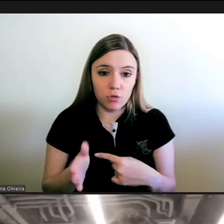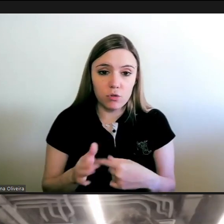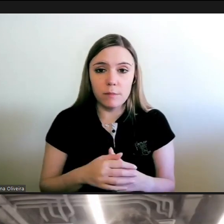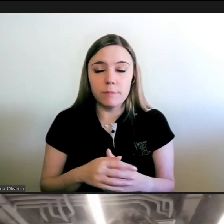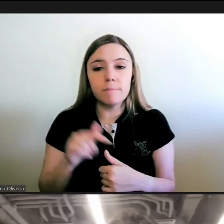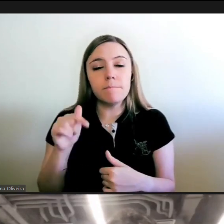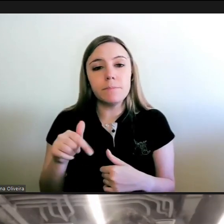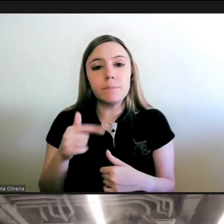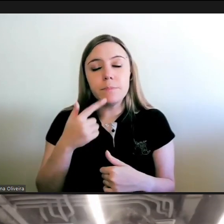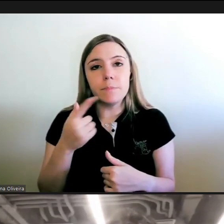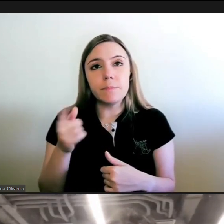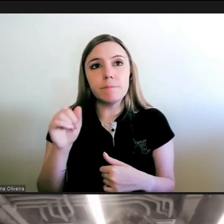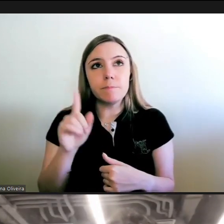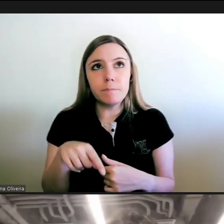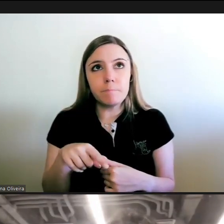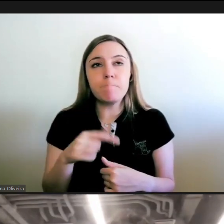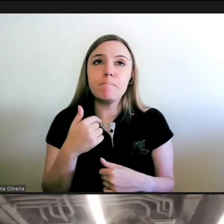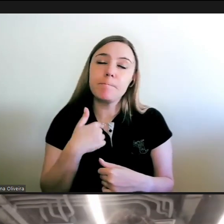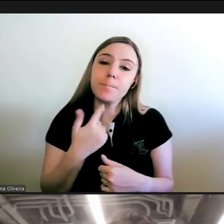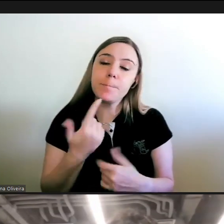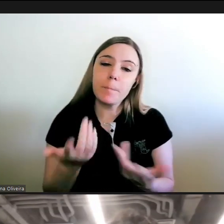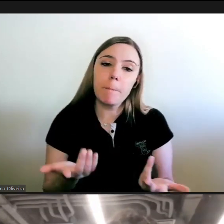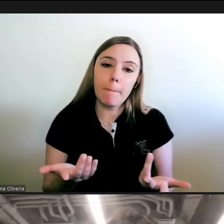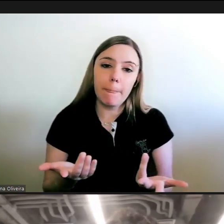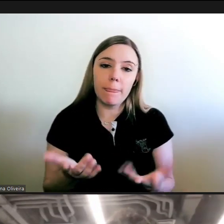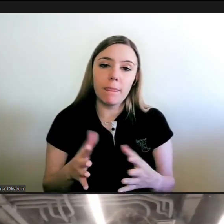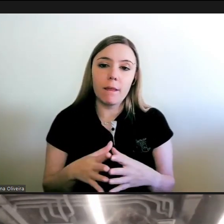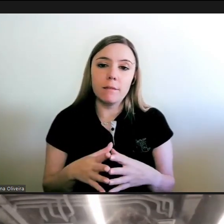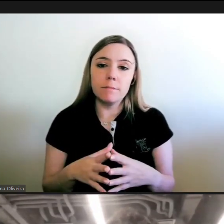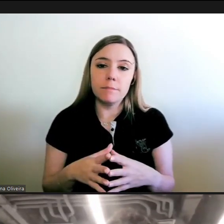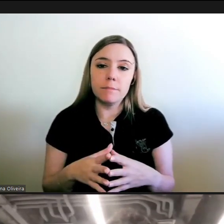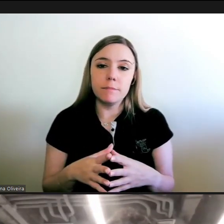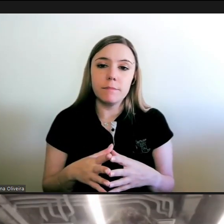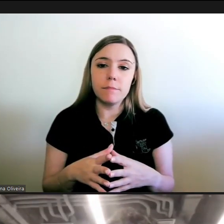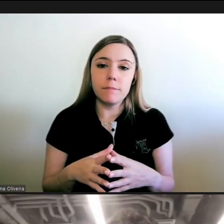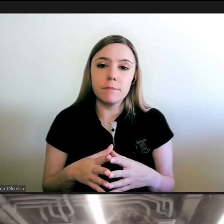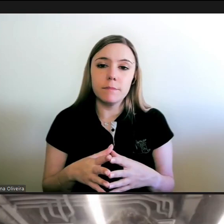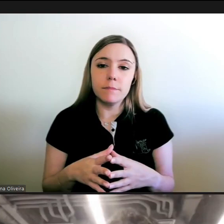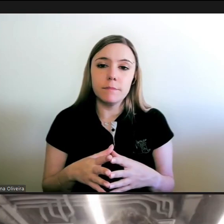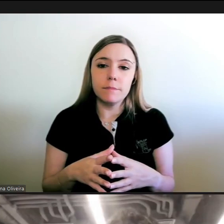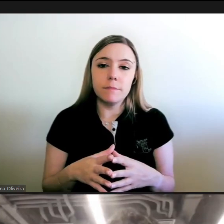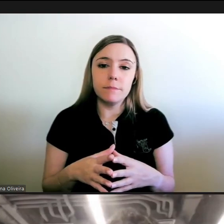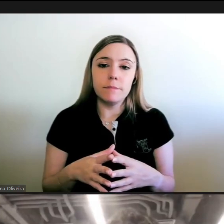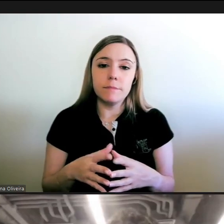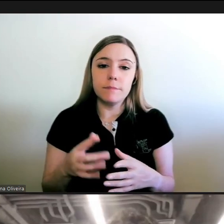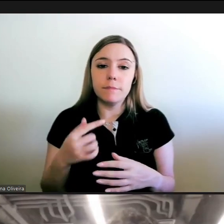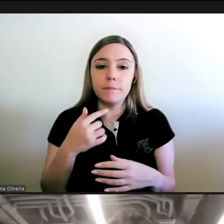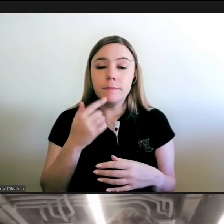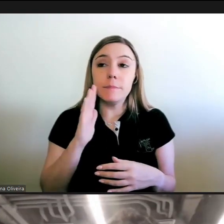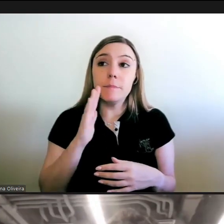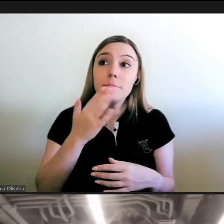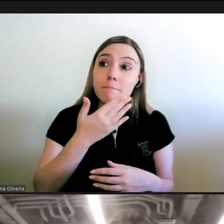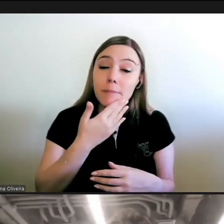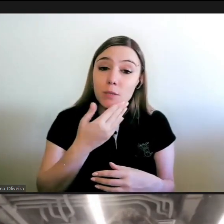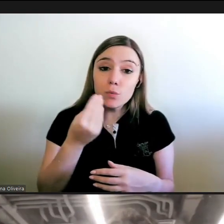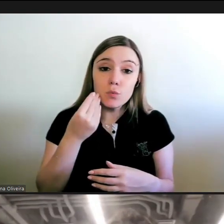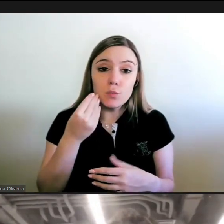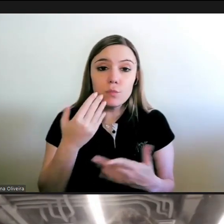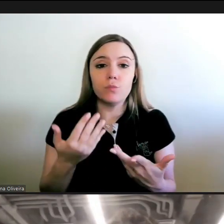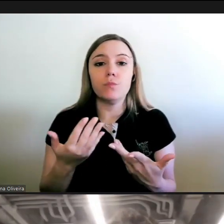mais uma vez, eu convoco mais o ânimo do que a forma. Ou seja, a questão